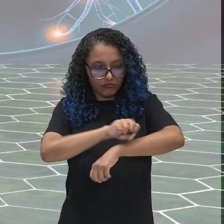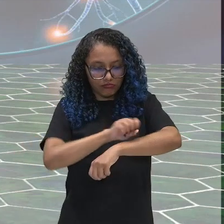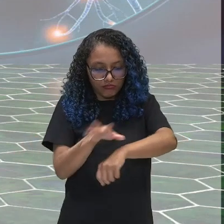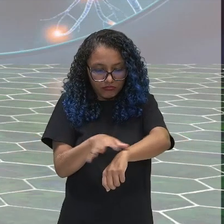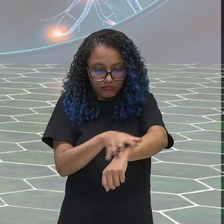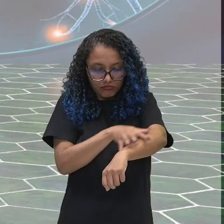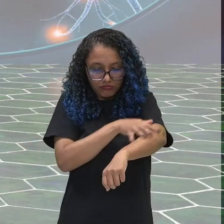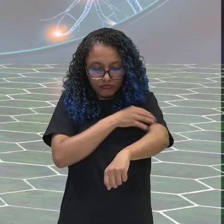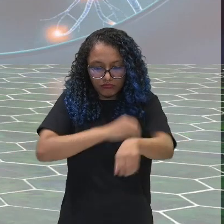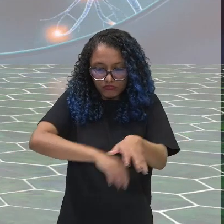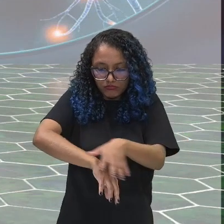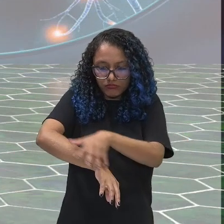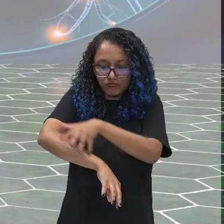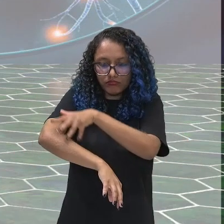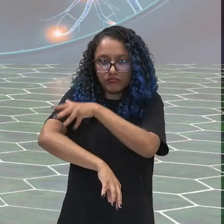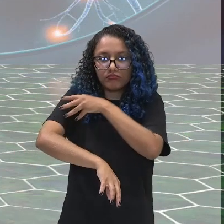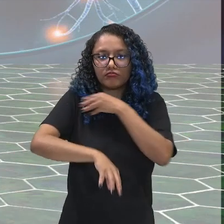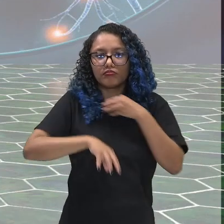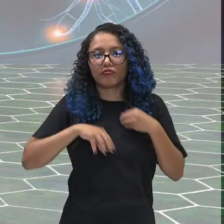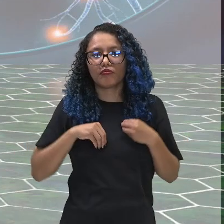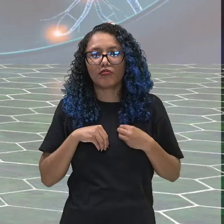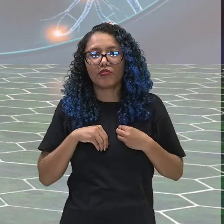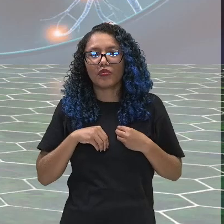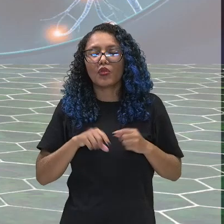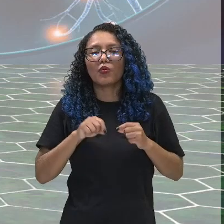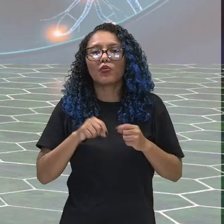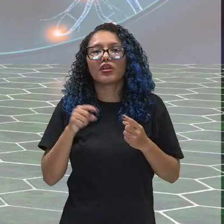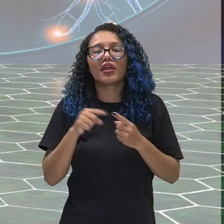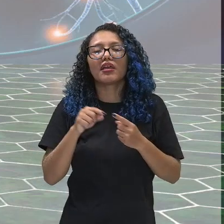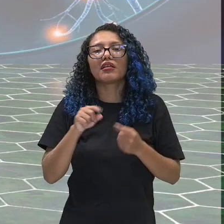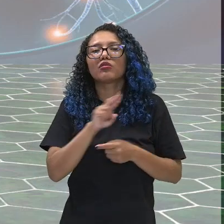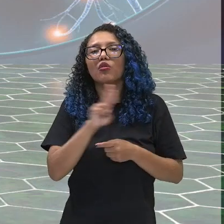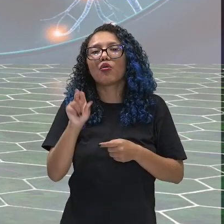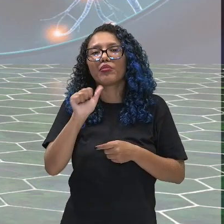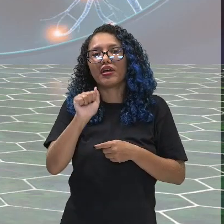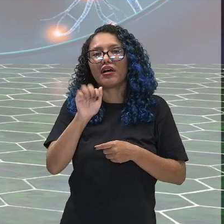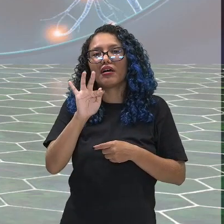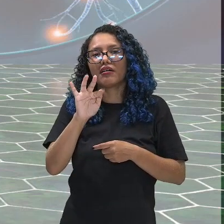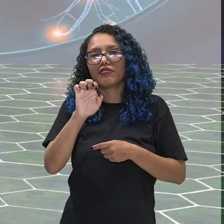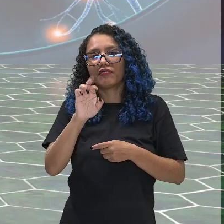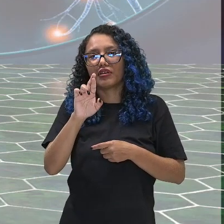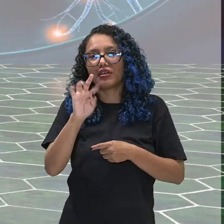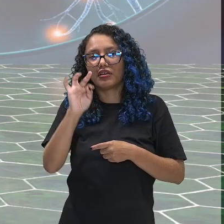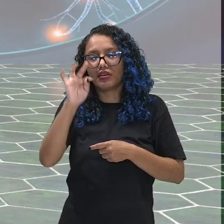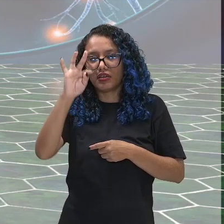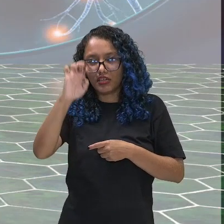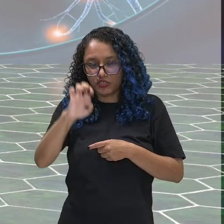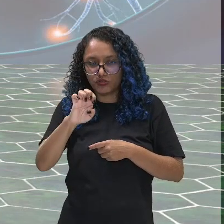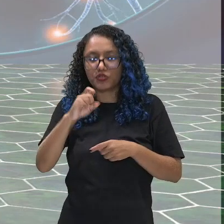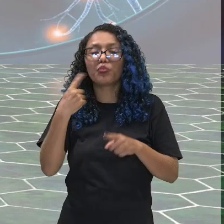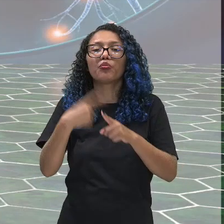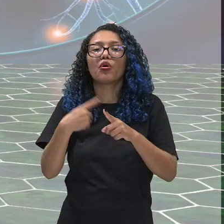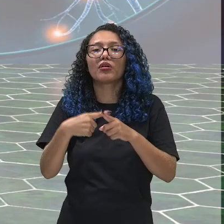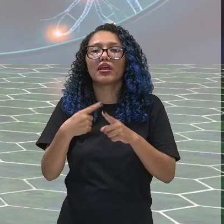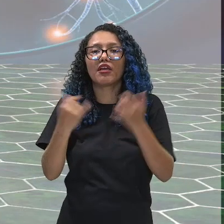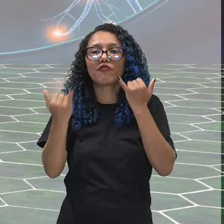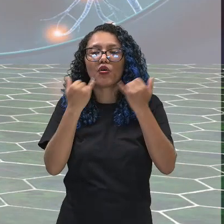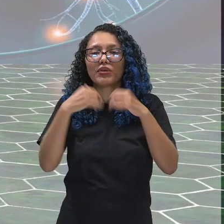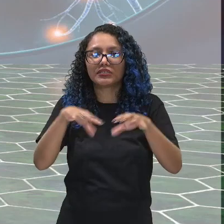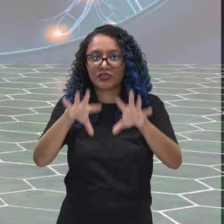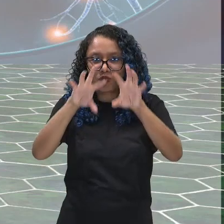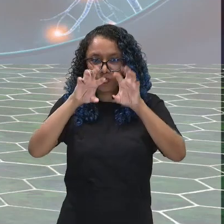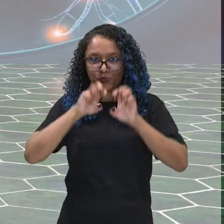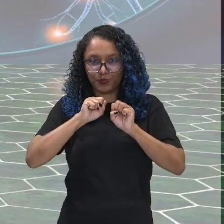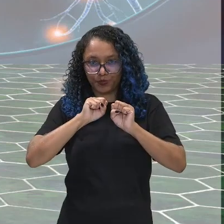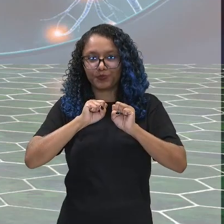sensitiva, também chamada de aferente, eles recebem essa informação, e aí, isso pelo